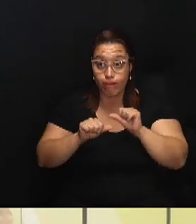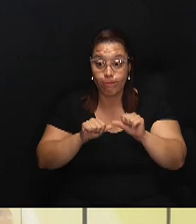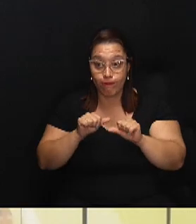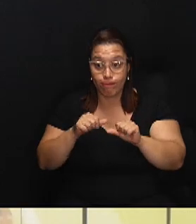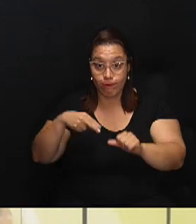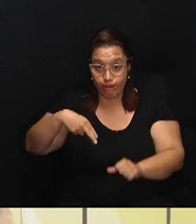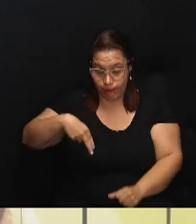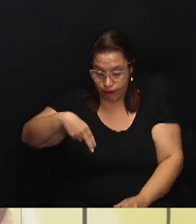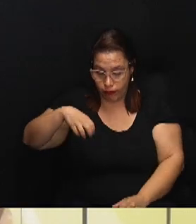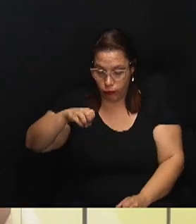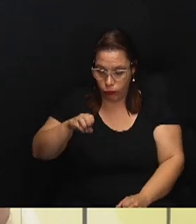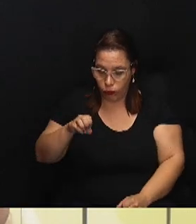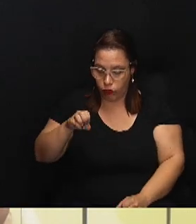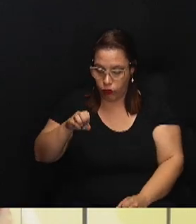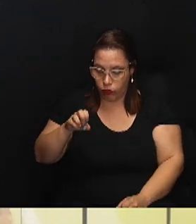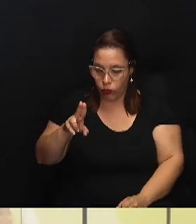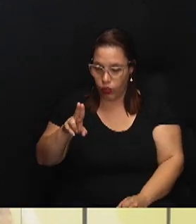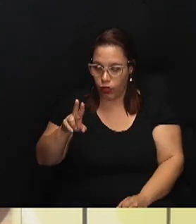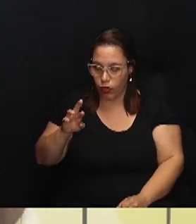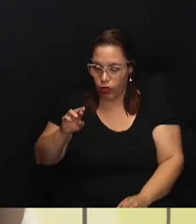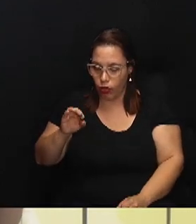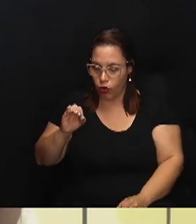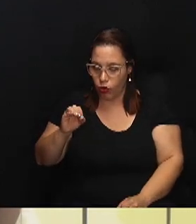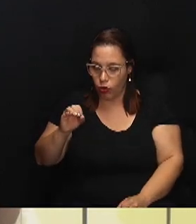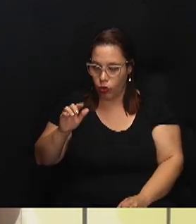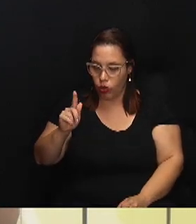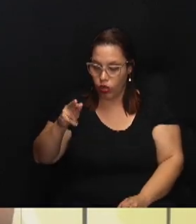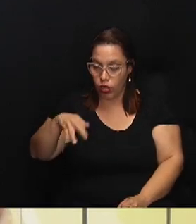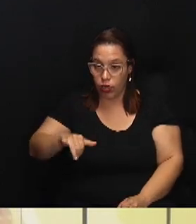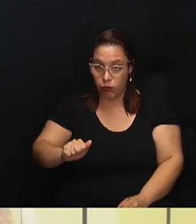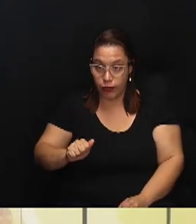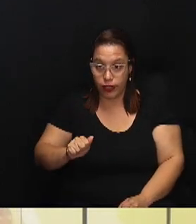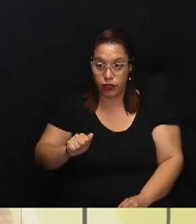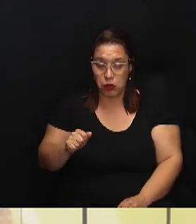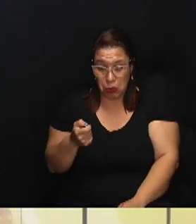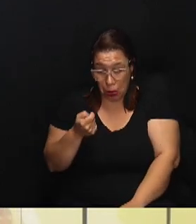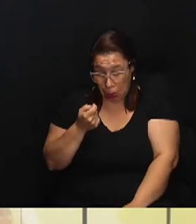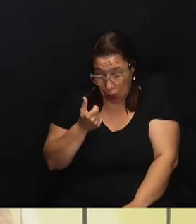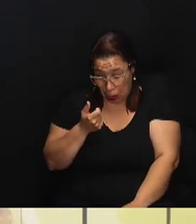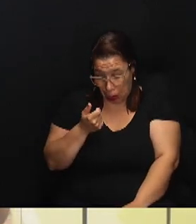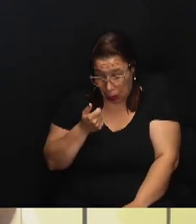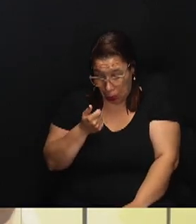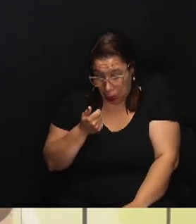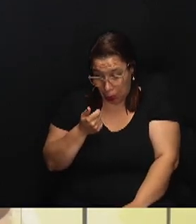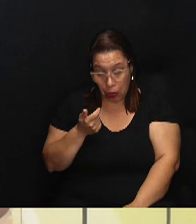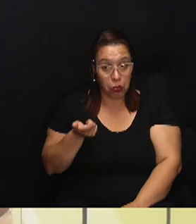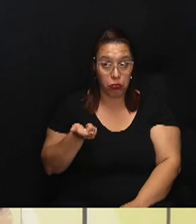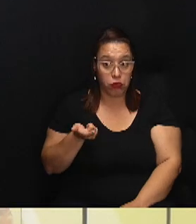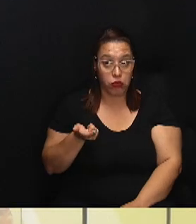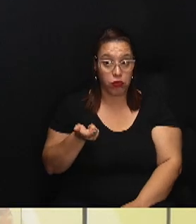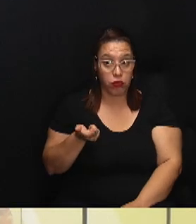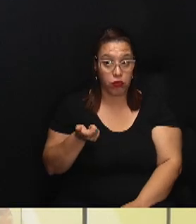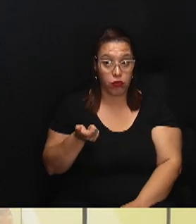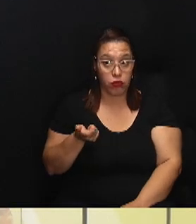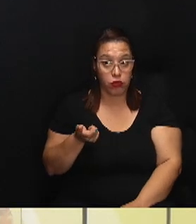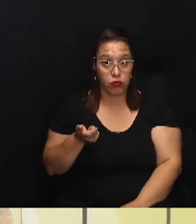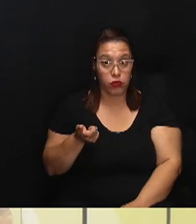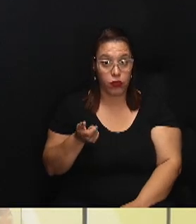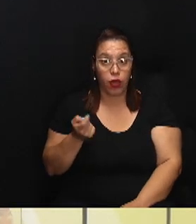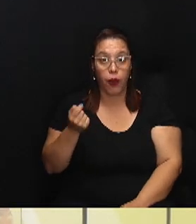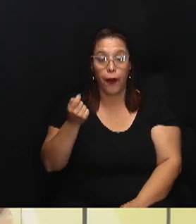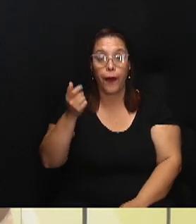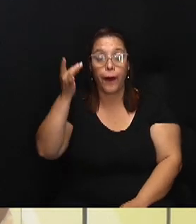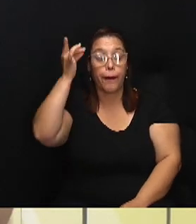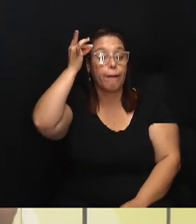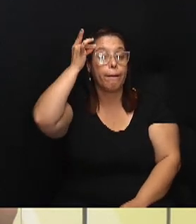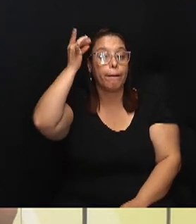neuroquímicas, que muitas vezes são muito sutis, mas que acabam repercutindo, né? Então, é um pouco mais